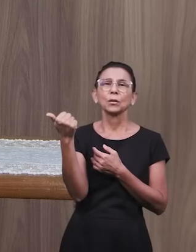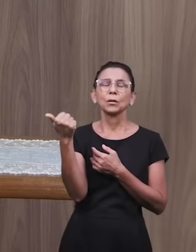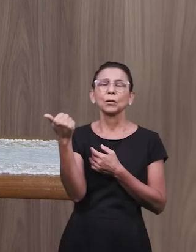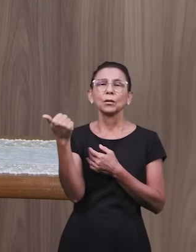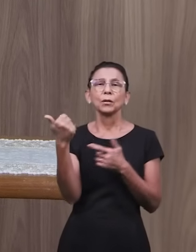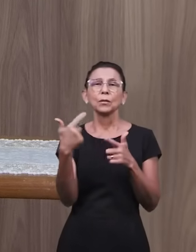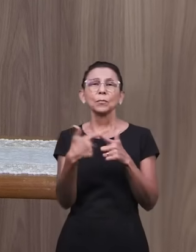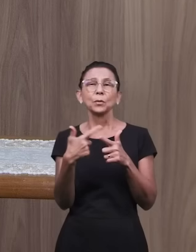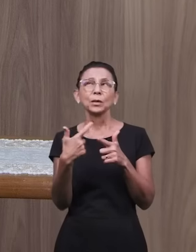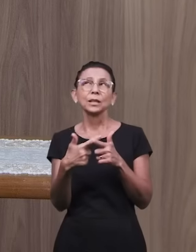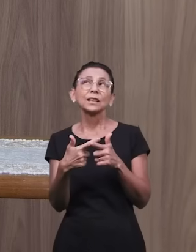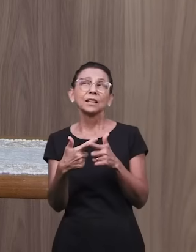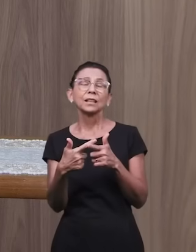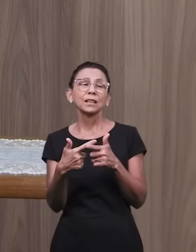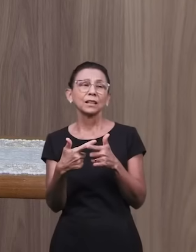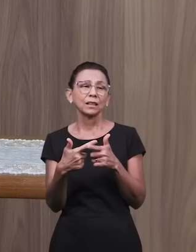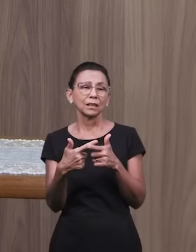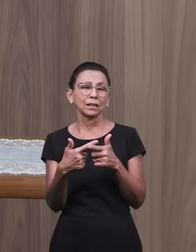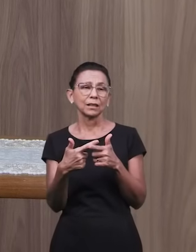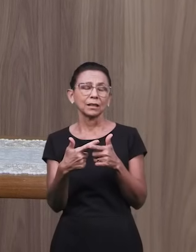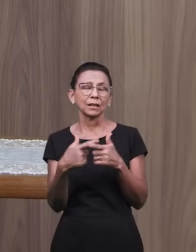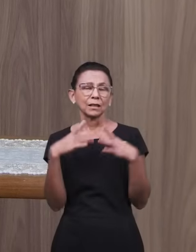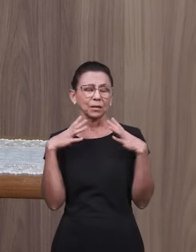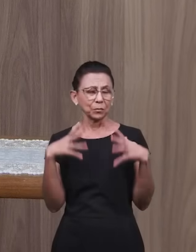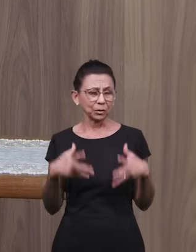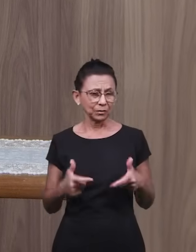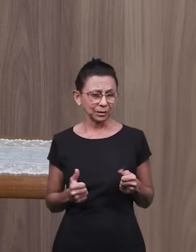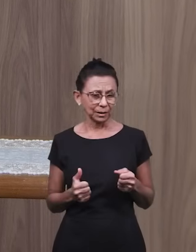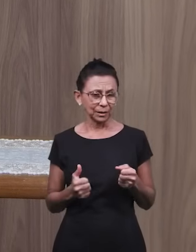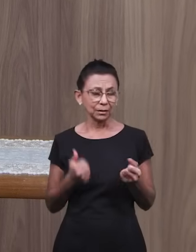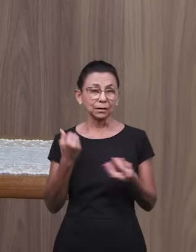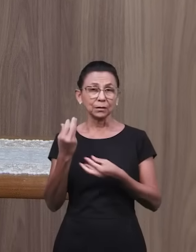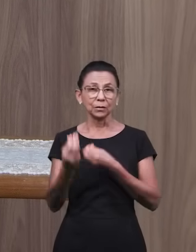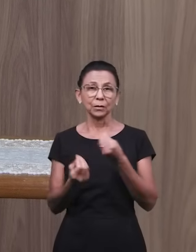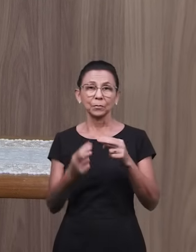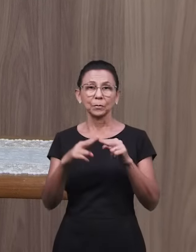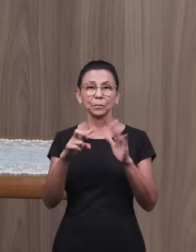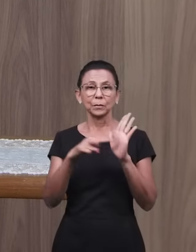pura? Porque nós fomos purificados no sangue de Jesus.